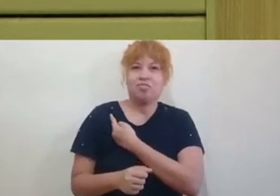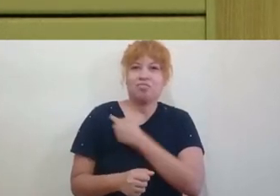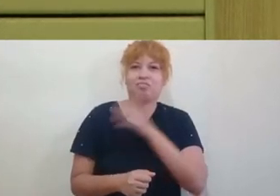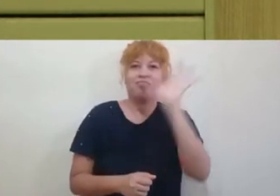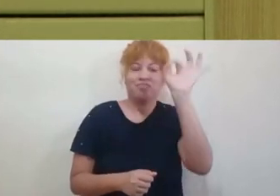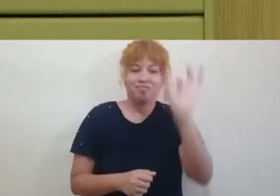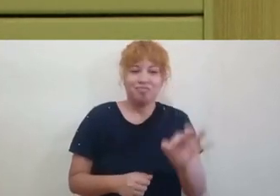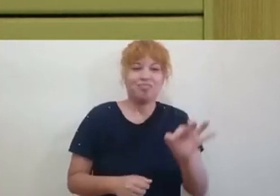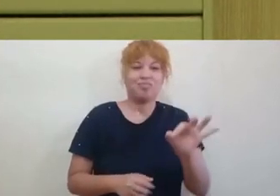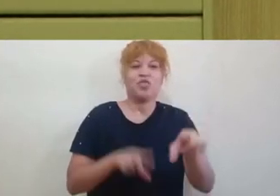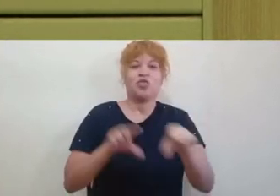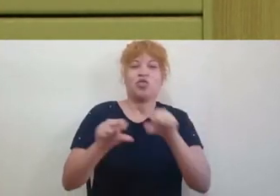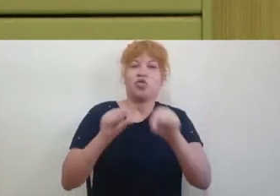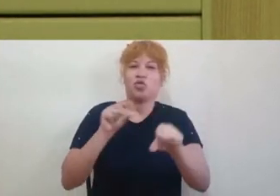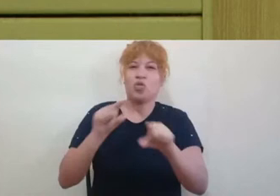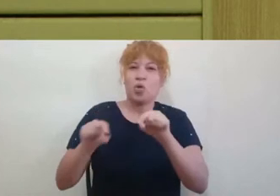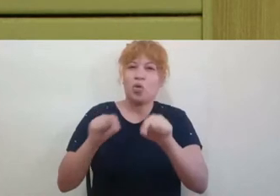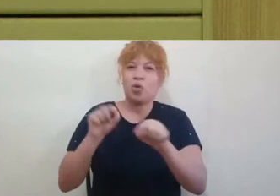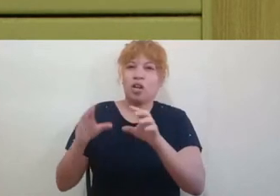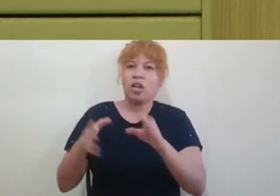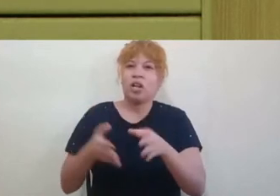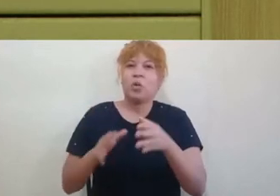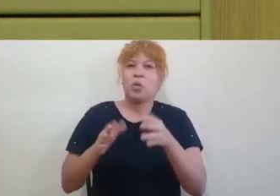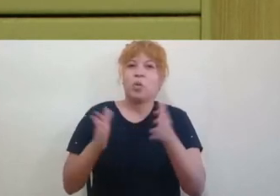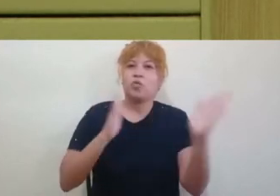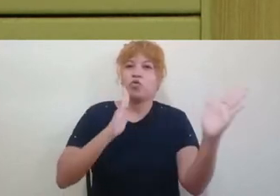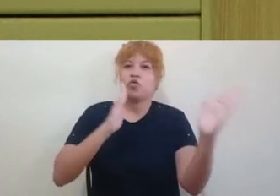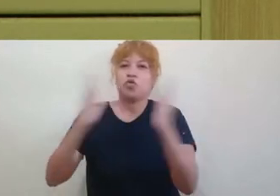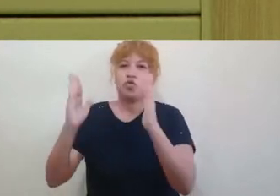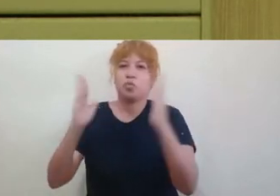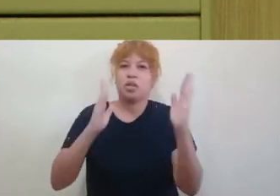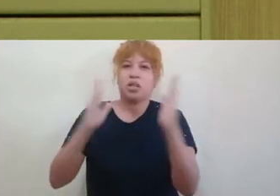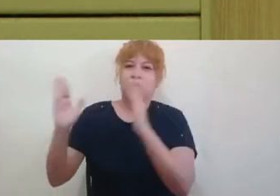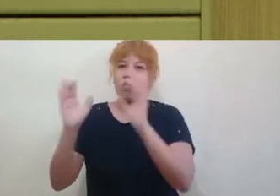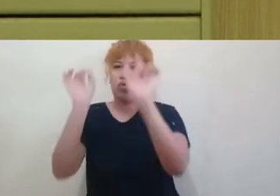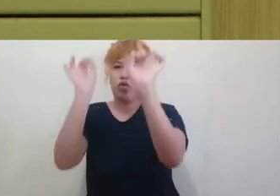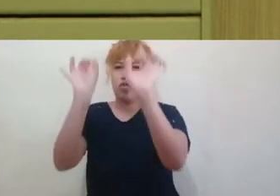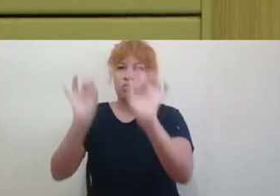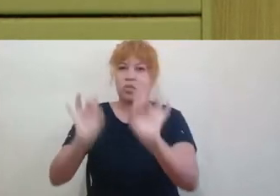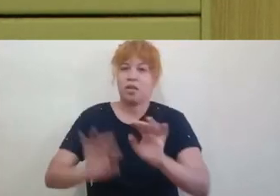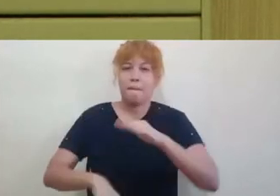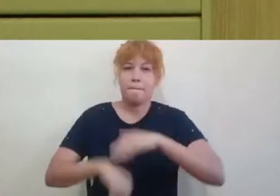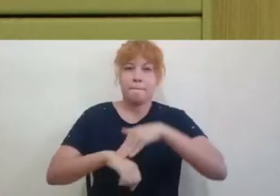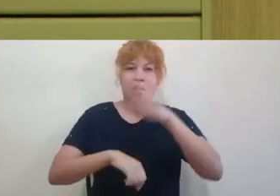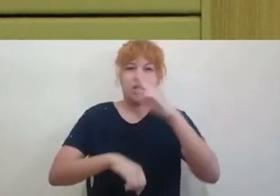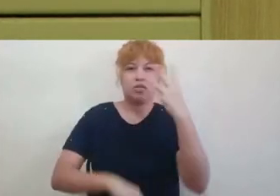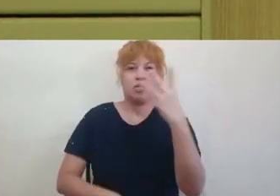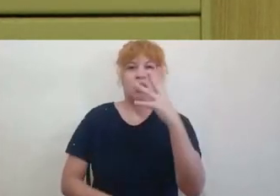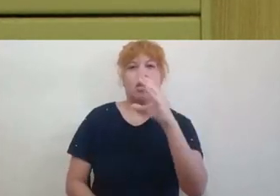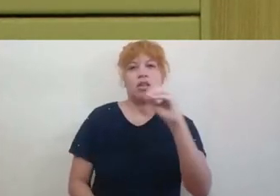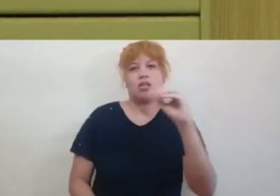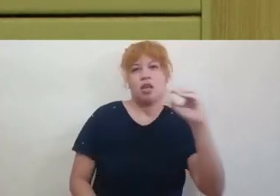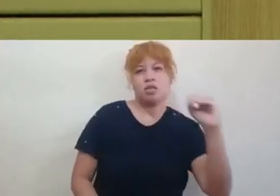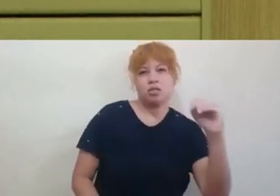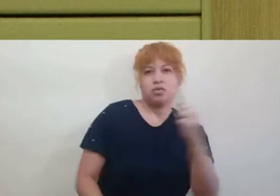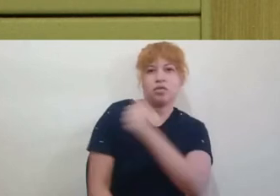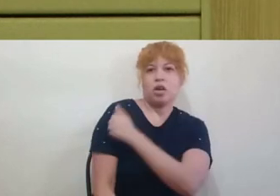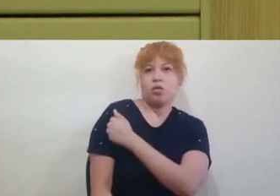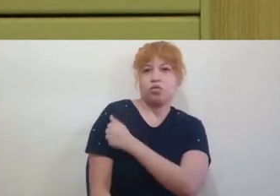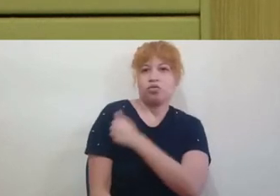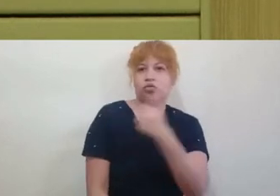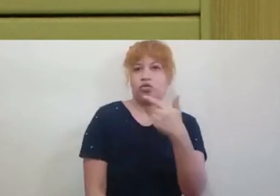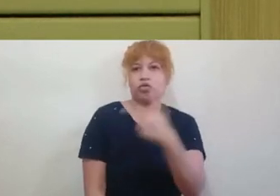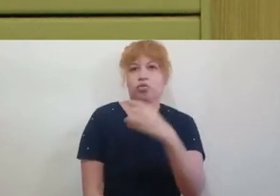brasileira que se formaram na universidade como é a UFRPE. Não poderia deixar também de esquecer